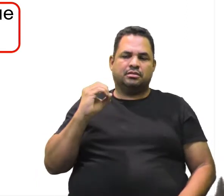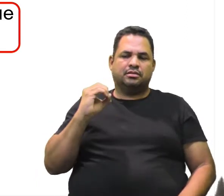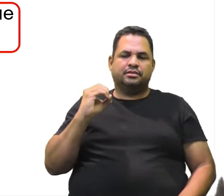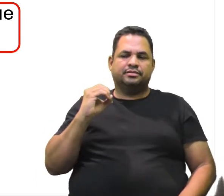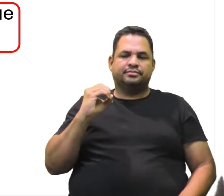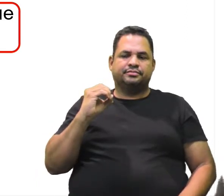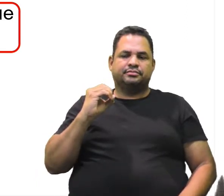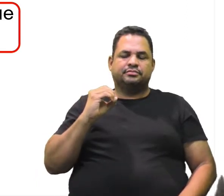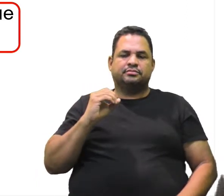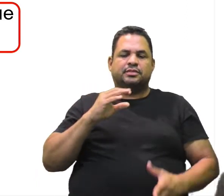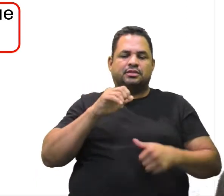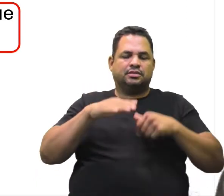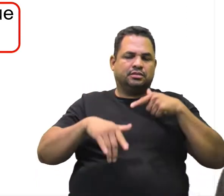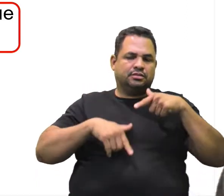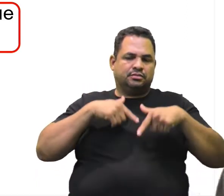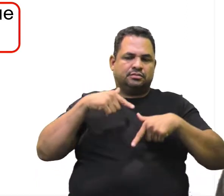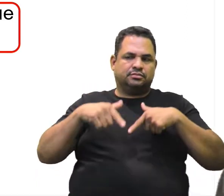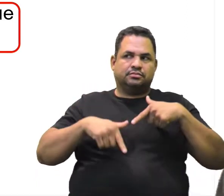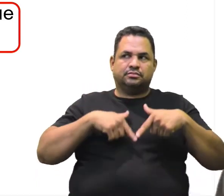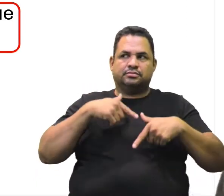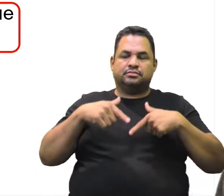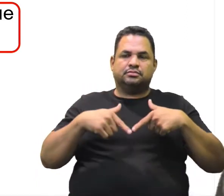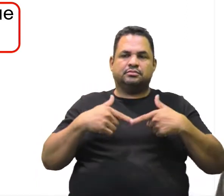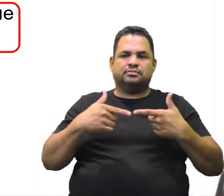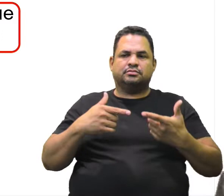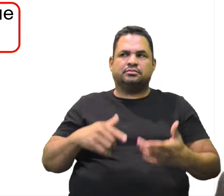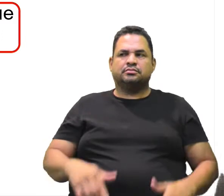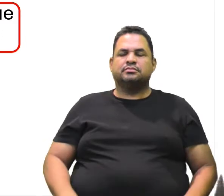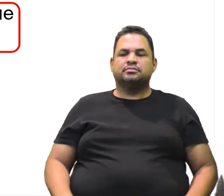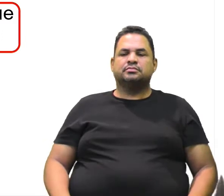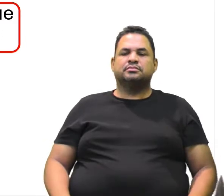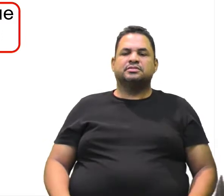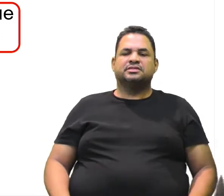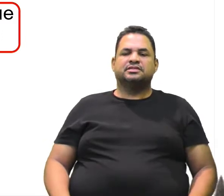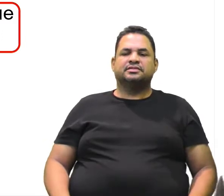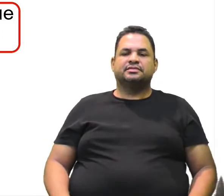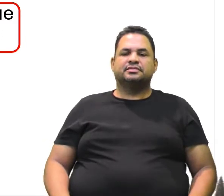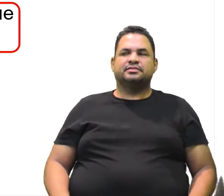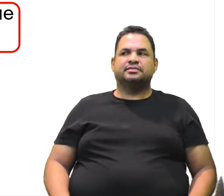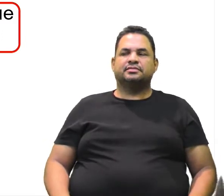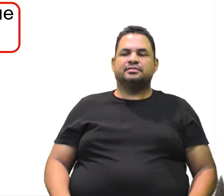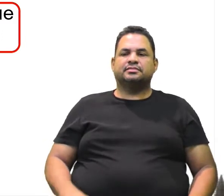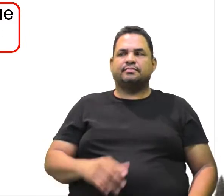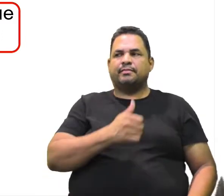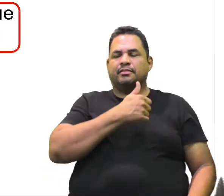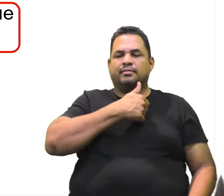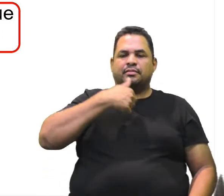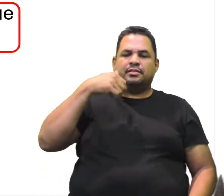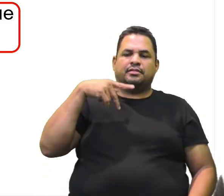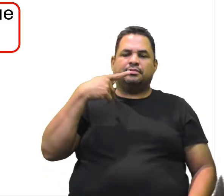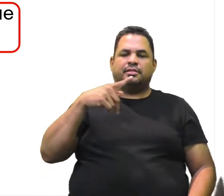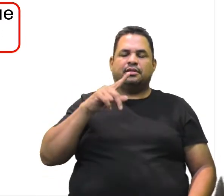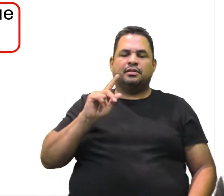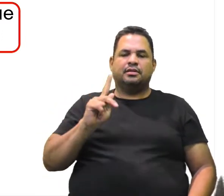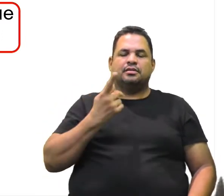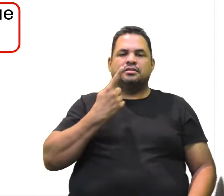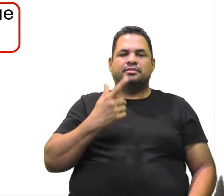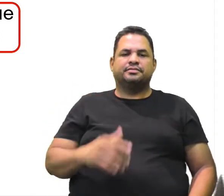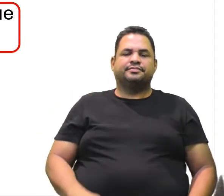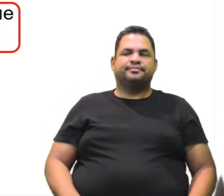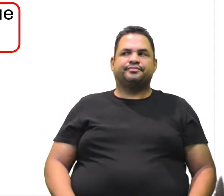ele atua como um corretivo de pH. Valeu, meu caro aluno?